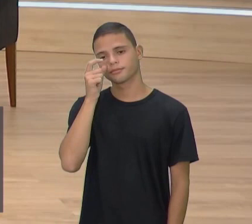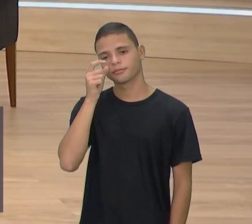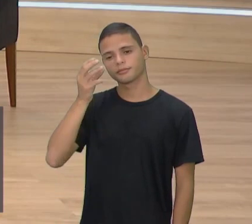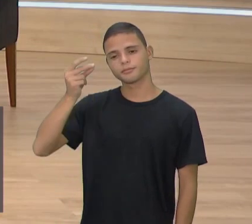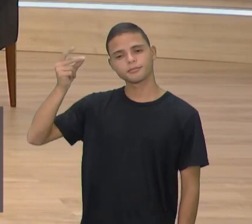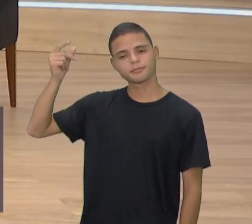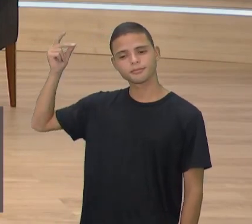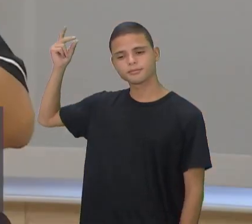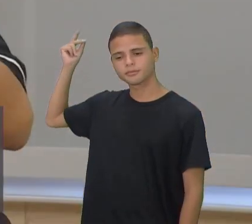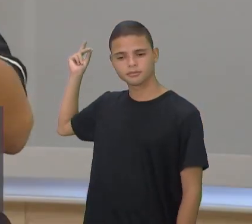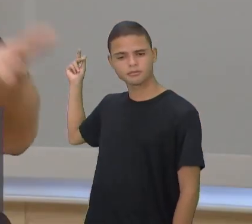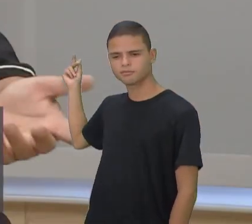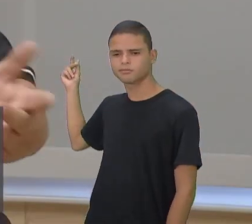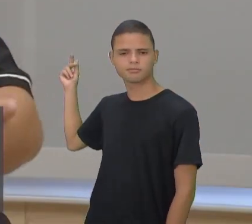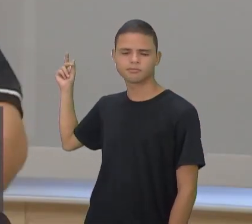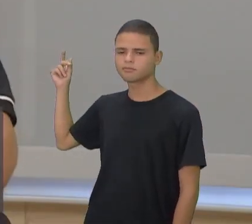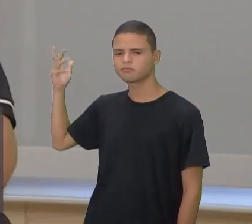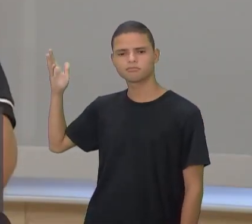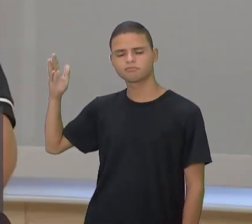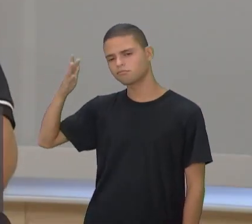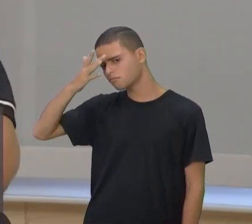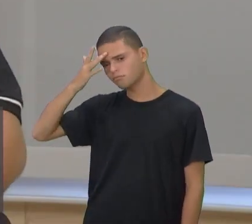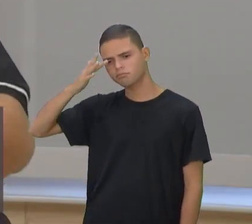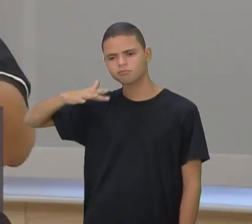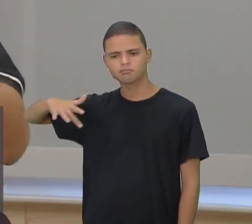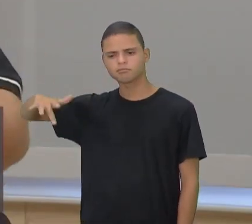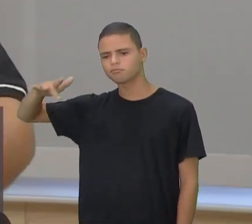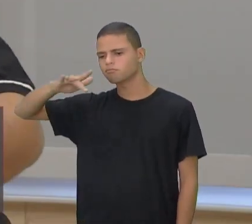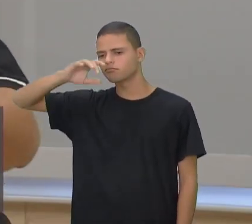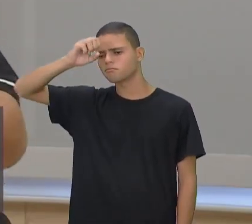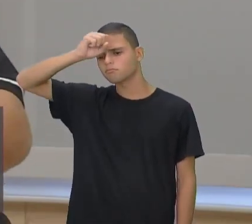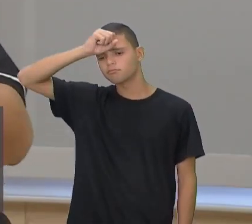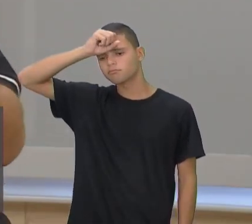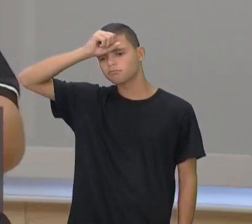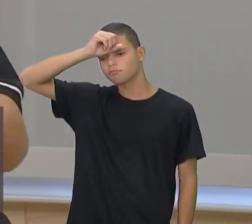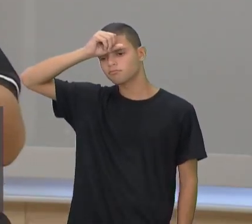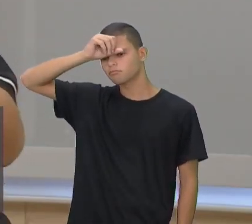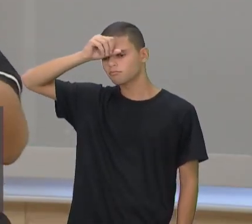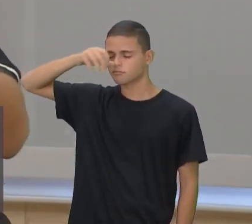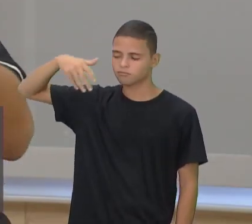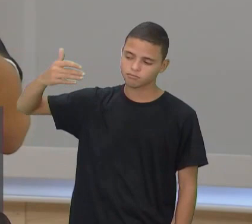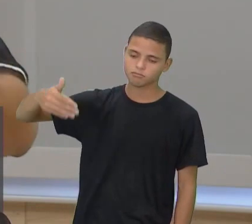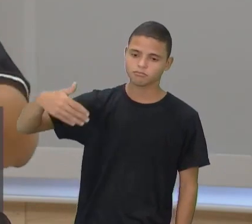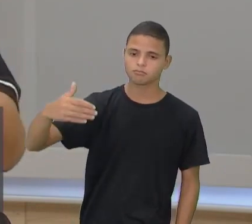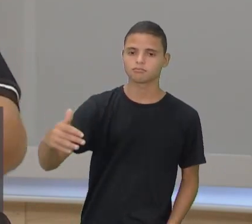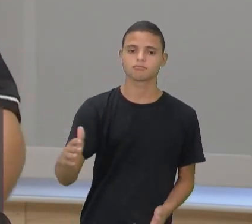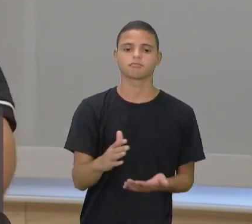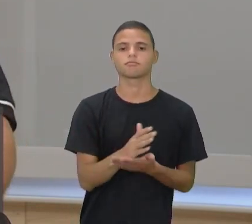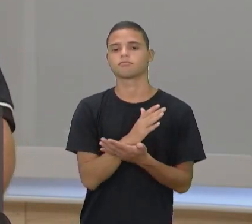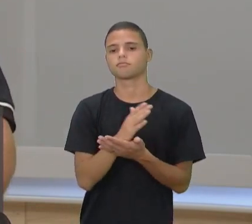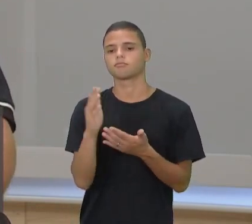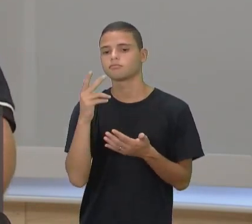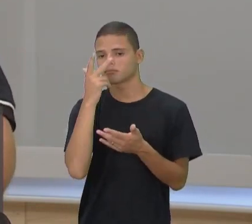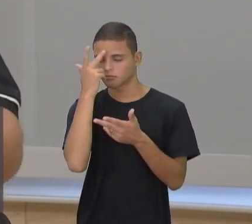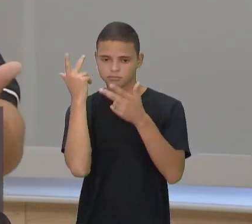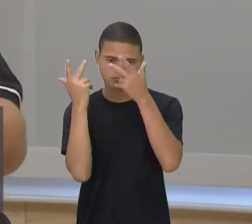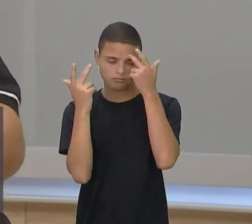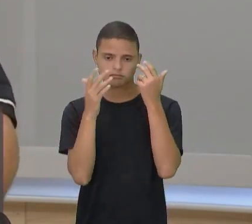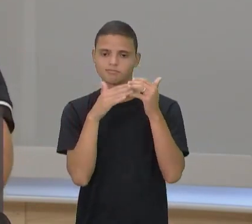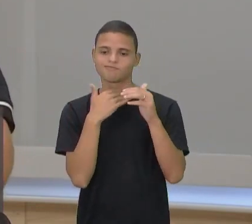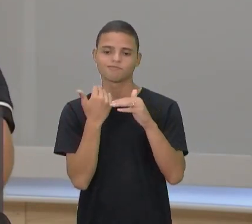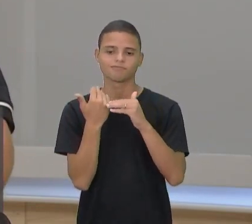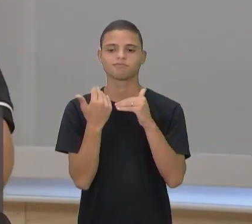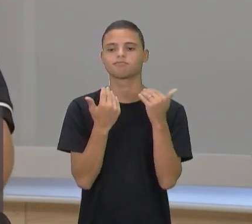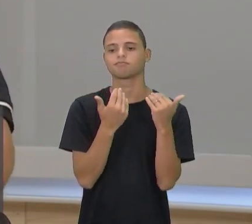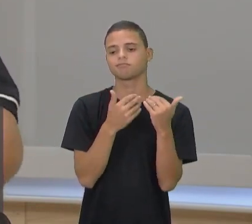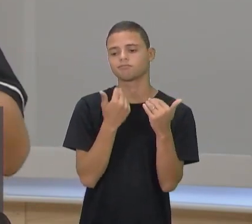ninguém percebia, ninguém sabia disso daí, né? Ao longo dos anos, a incidência de algumas